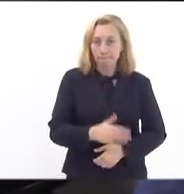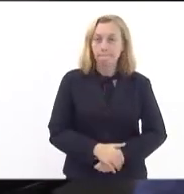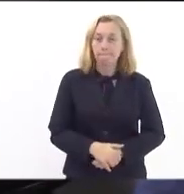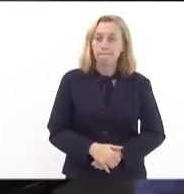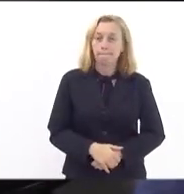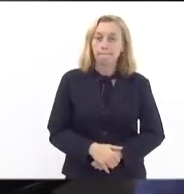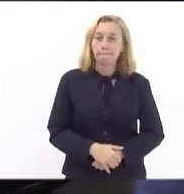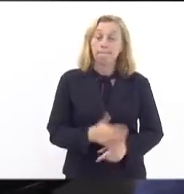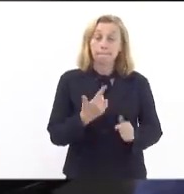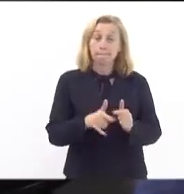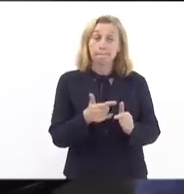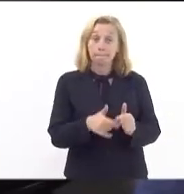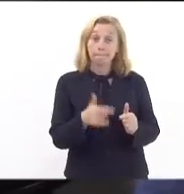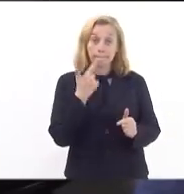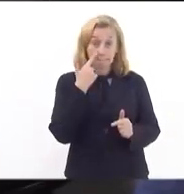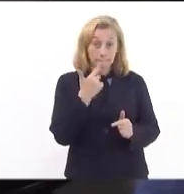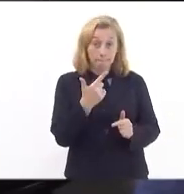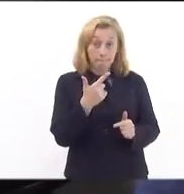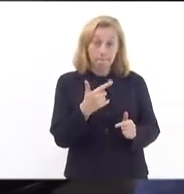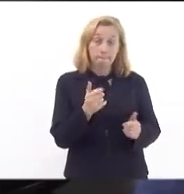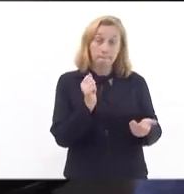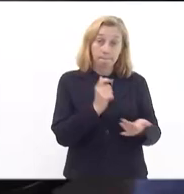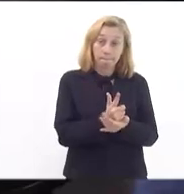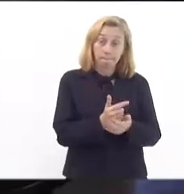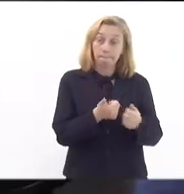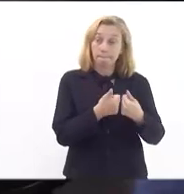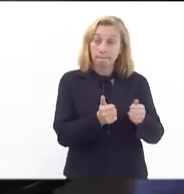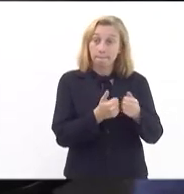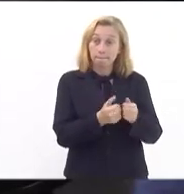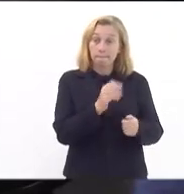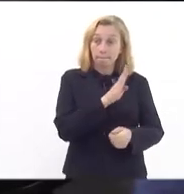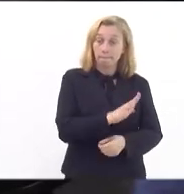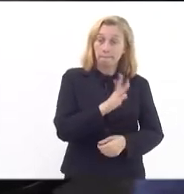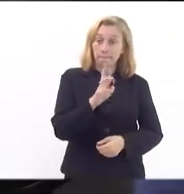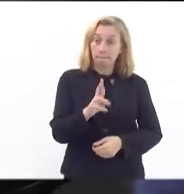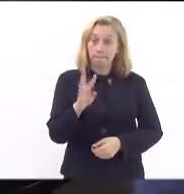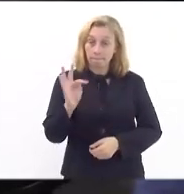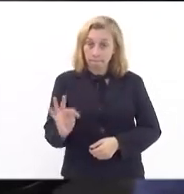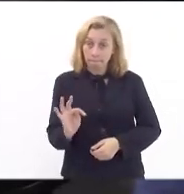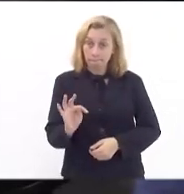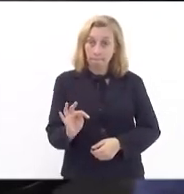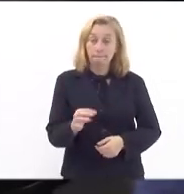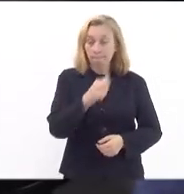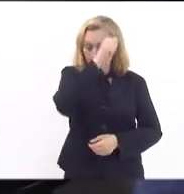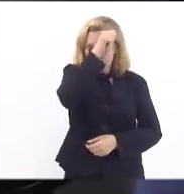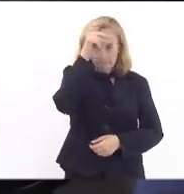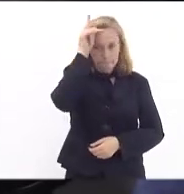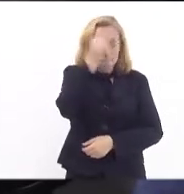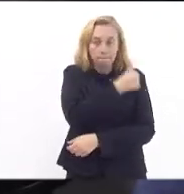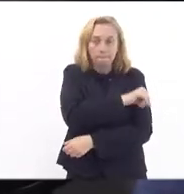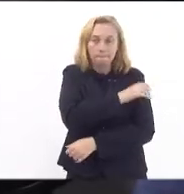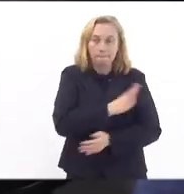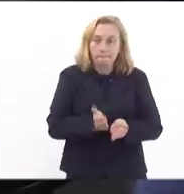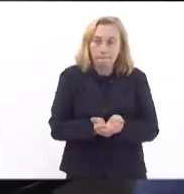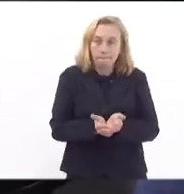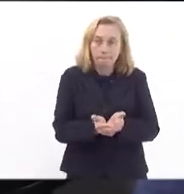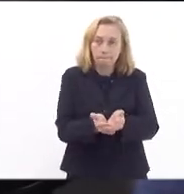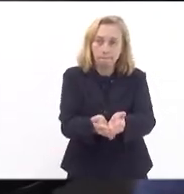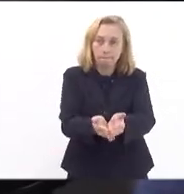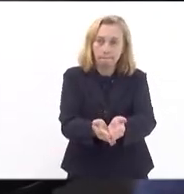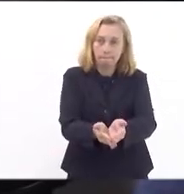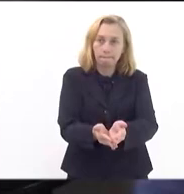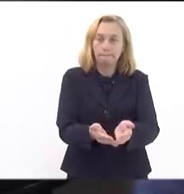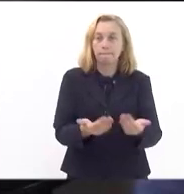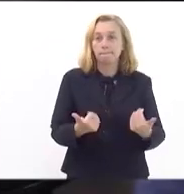deixa os problemas todos para comprar o ônibus BRT de sete atenção da Prefeitura do Rio de Janeiro barca está funcionando